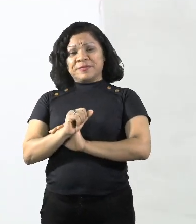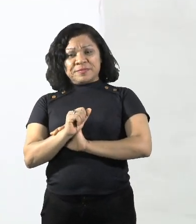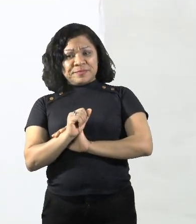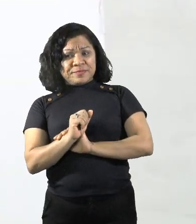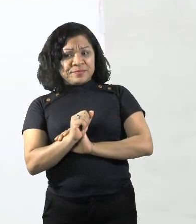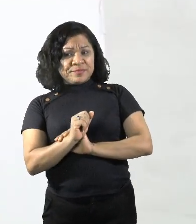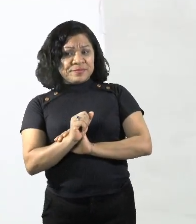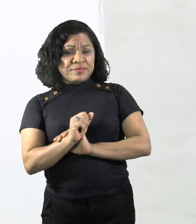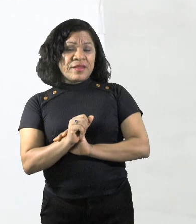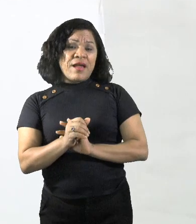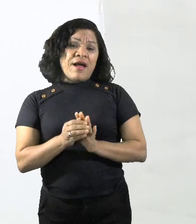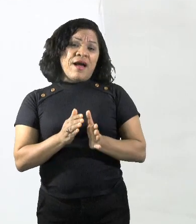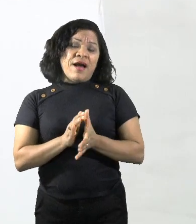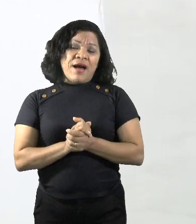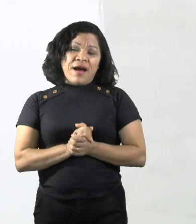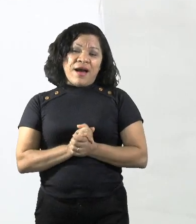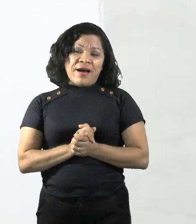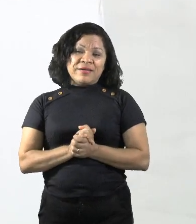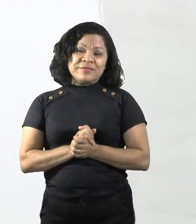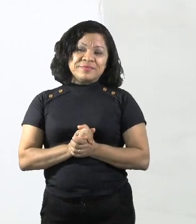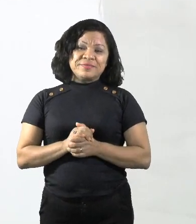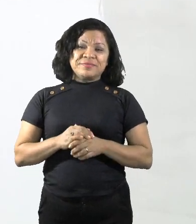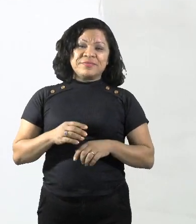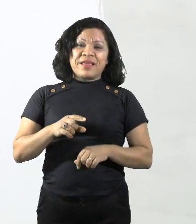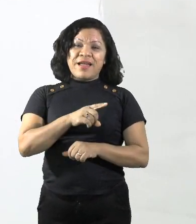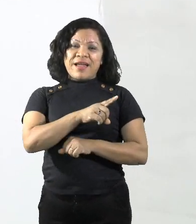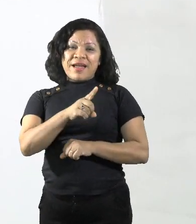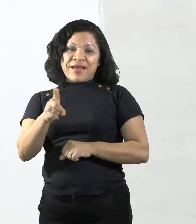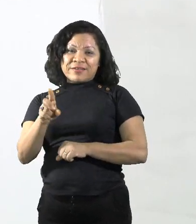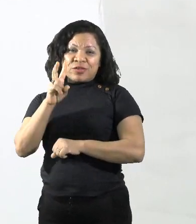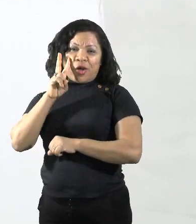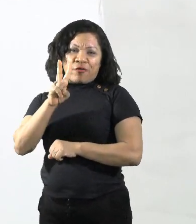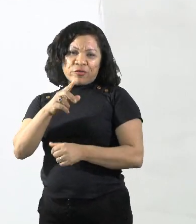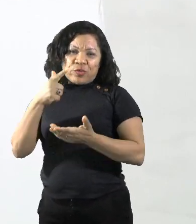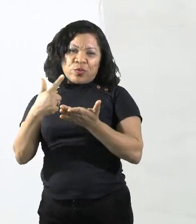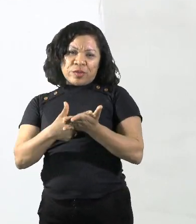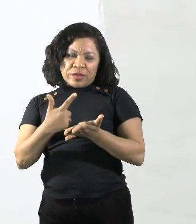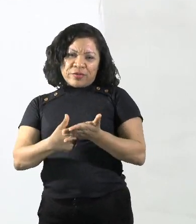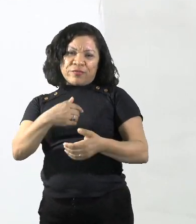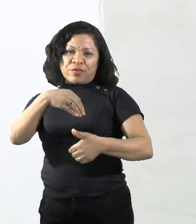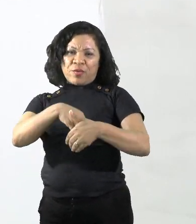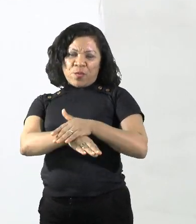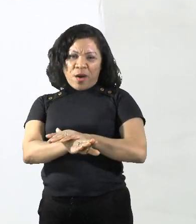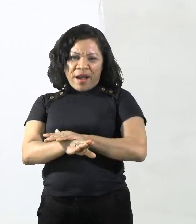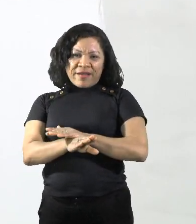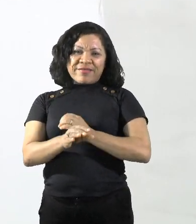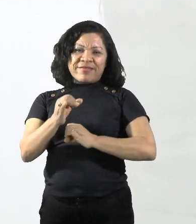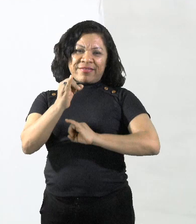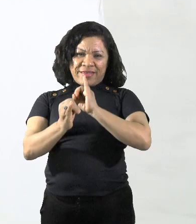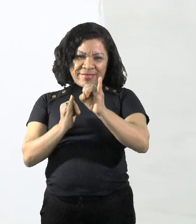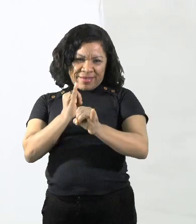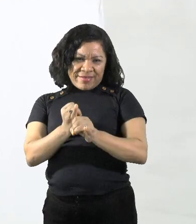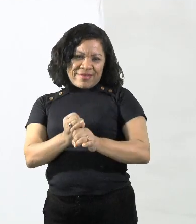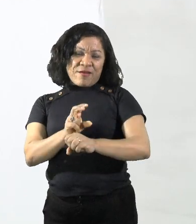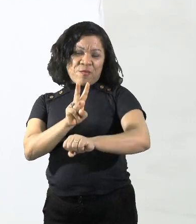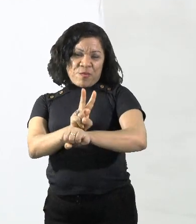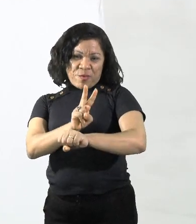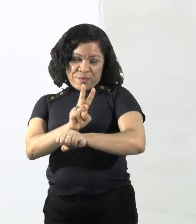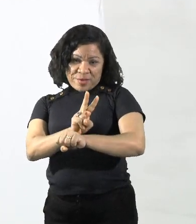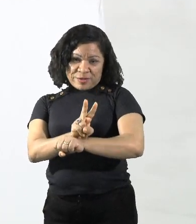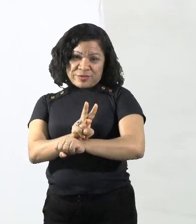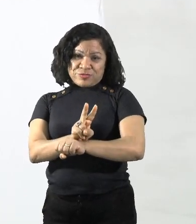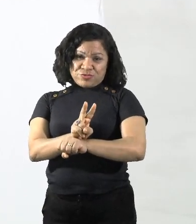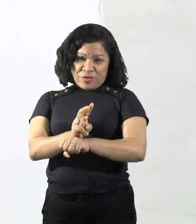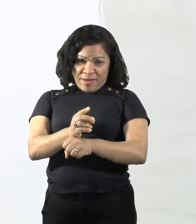Prof, a senhora leu aquele livro que eu comprei da internet? Aquele livro que eu emprestei para a senhora? Aquele livro